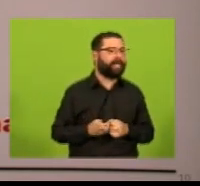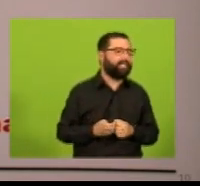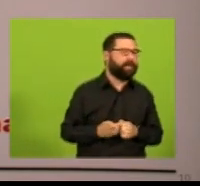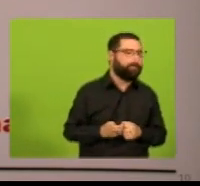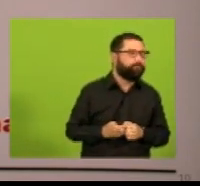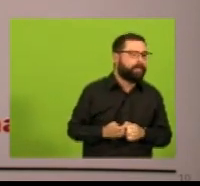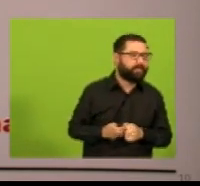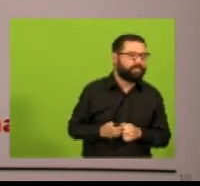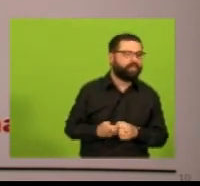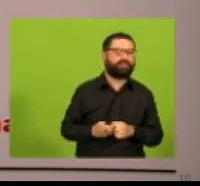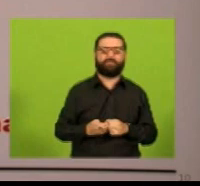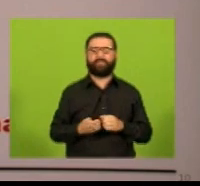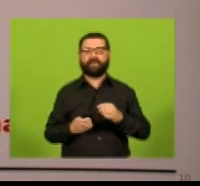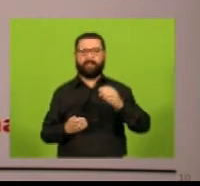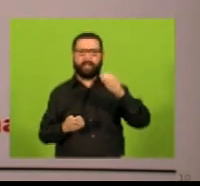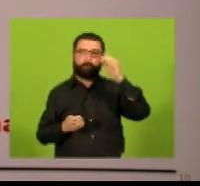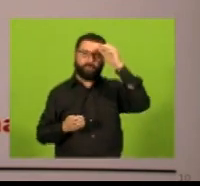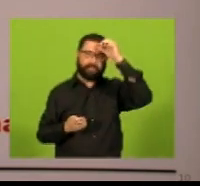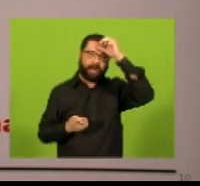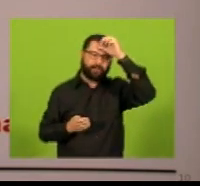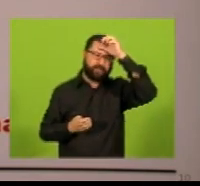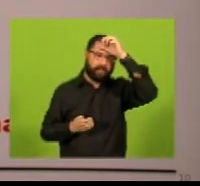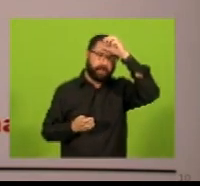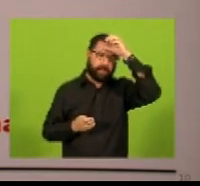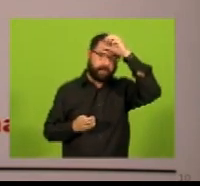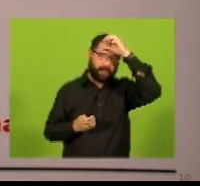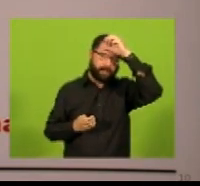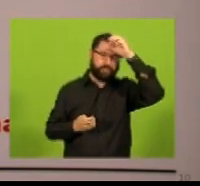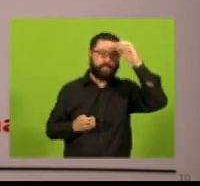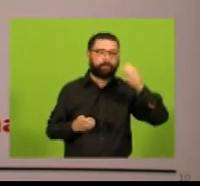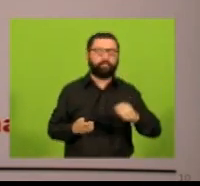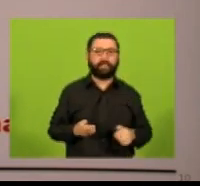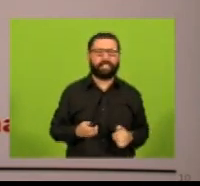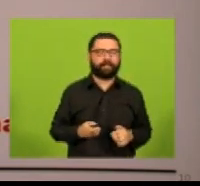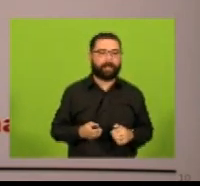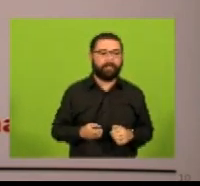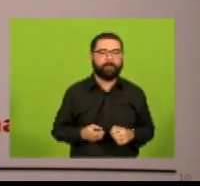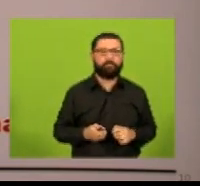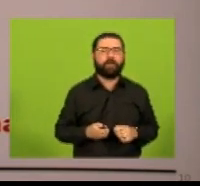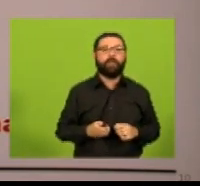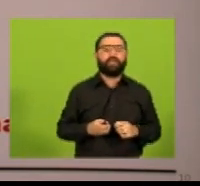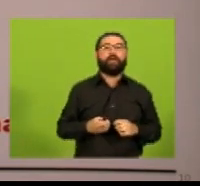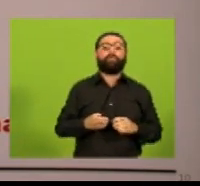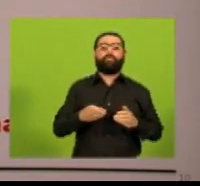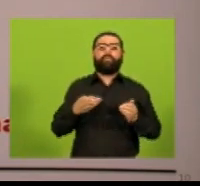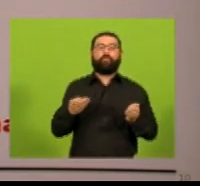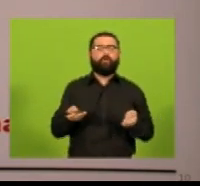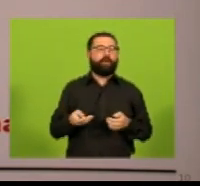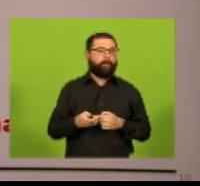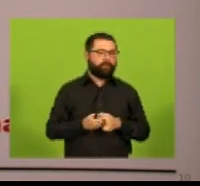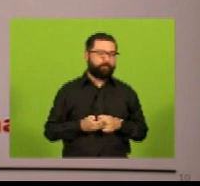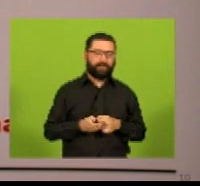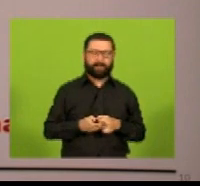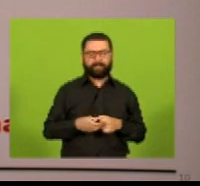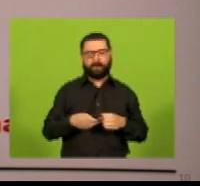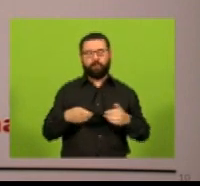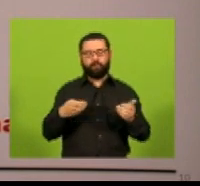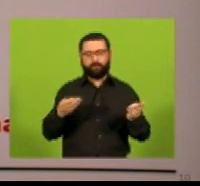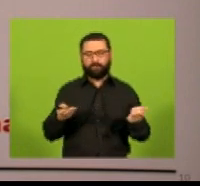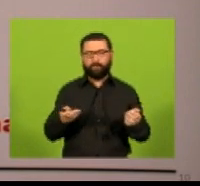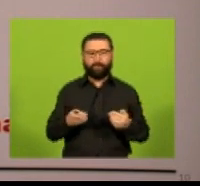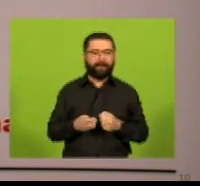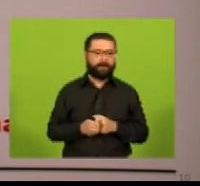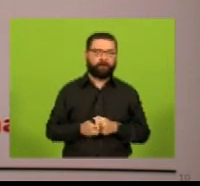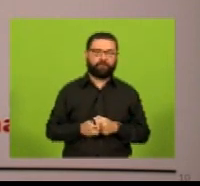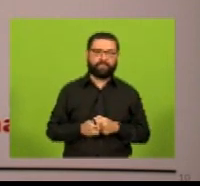você vai sair, esse X já vai sair a quantidade de litros por hectare do volume de